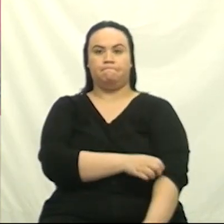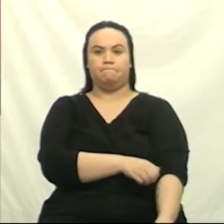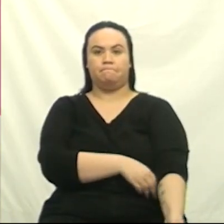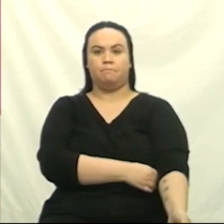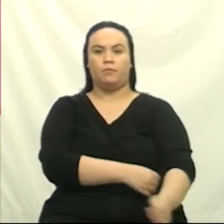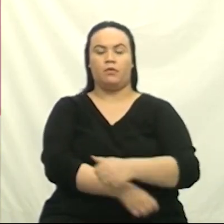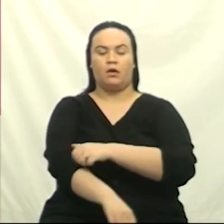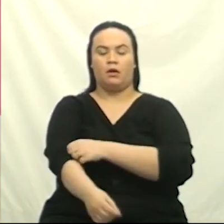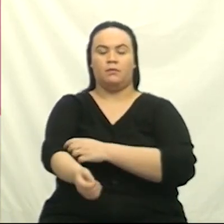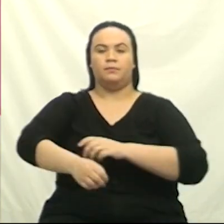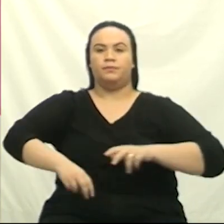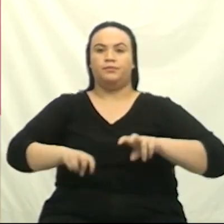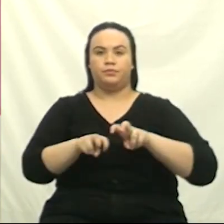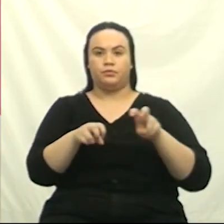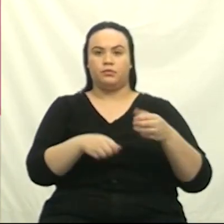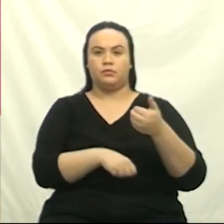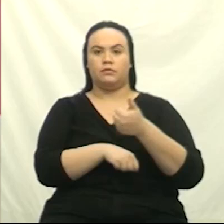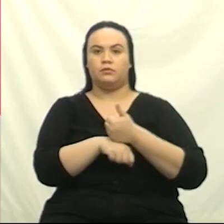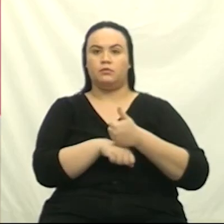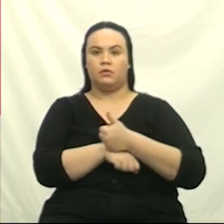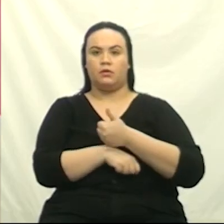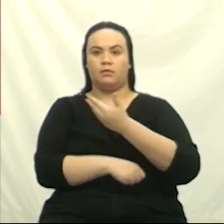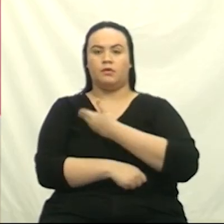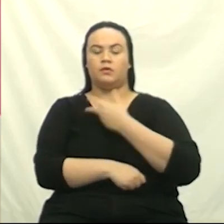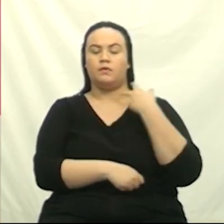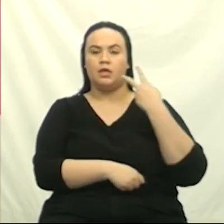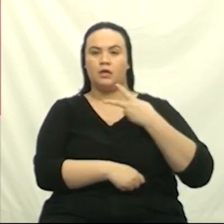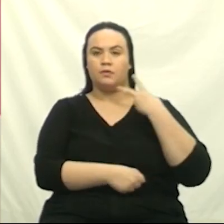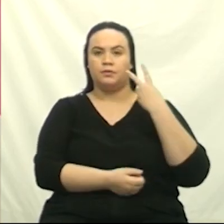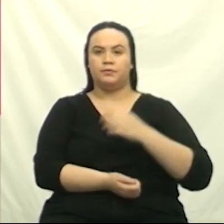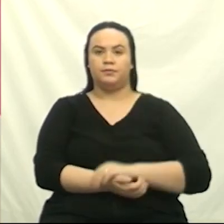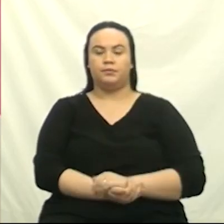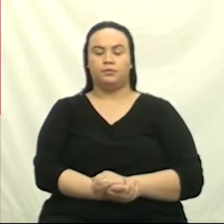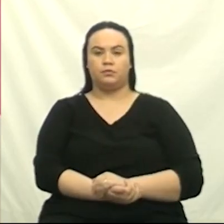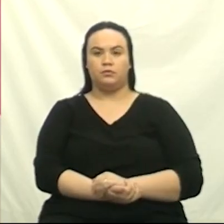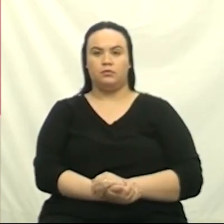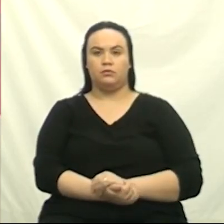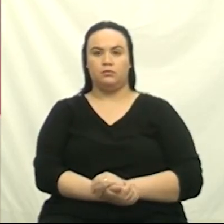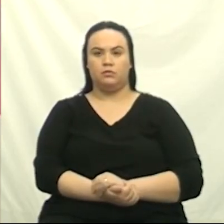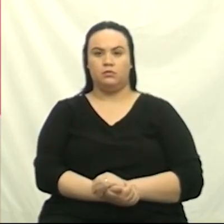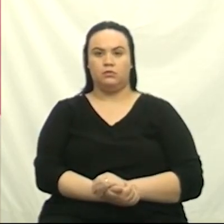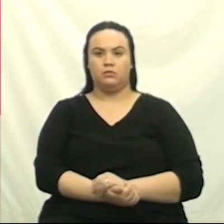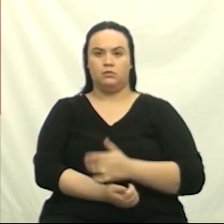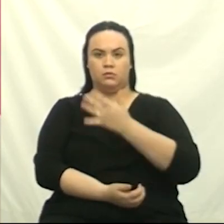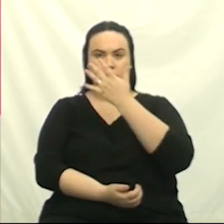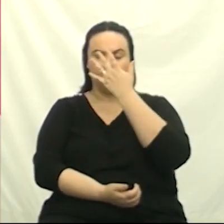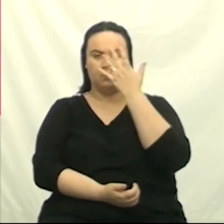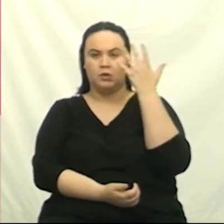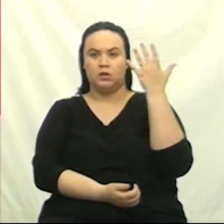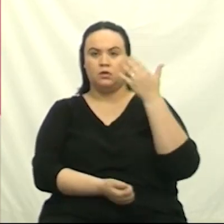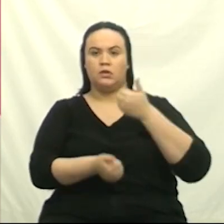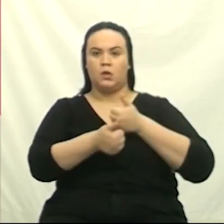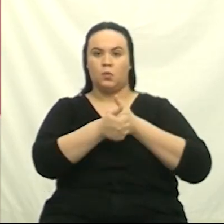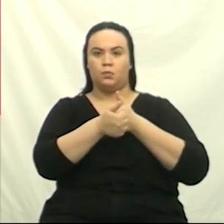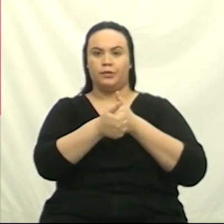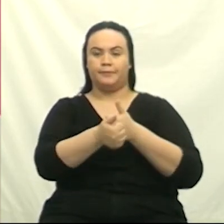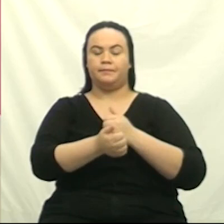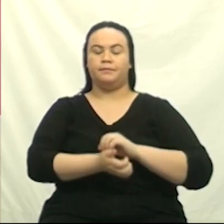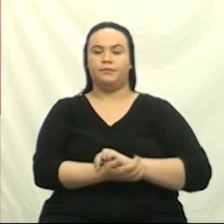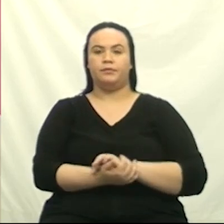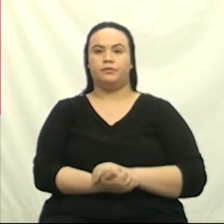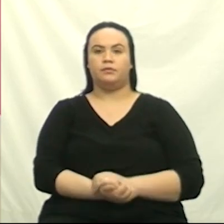demais membros da mesa colegas vereadores vereadoras pessoal que nos assiste aqui no plenário